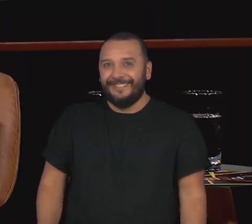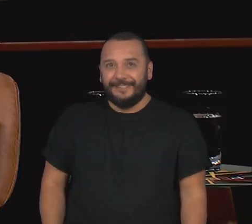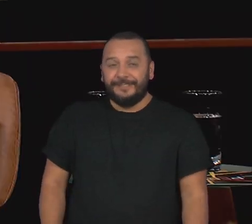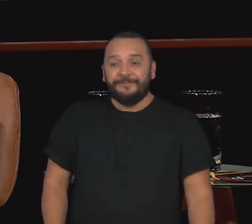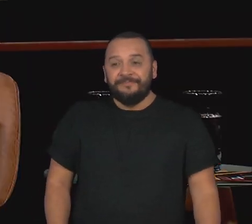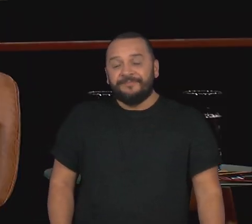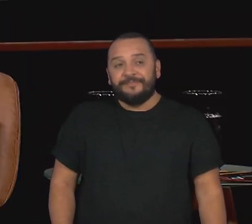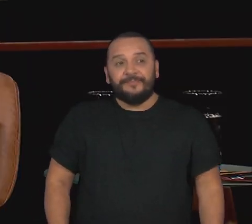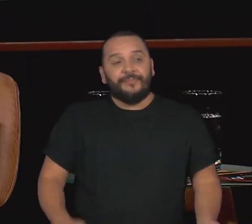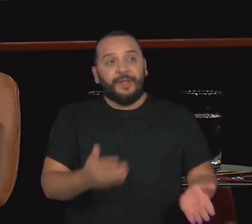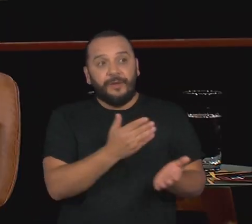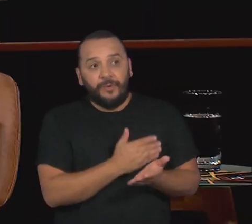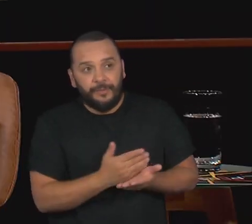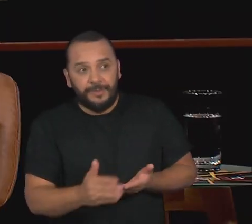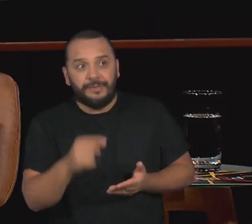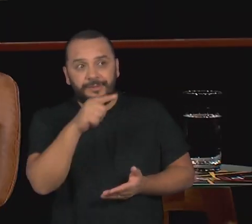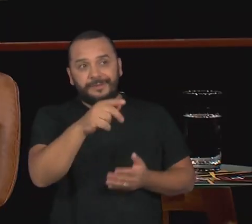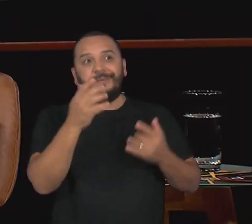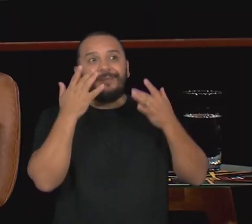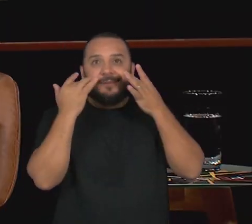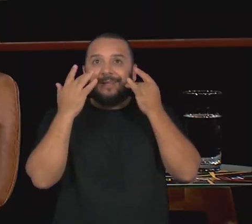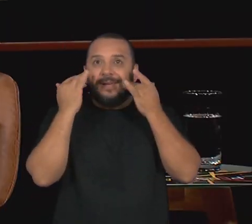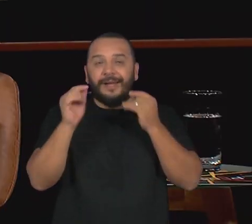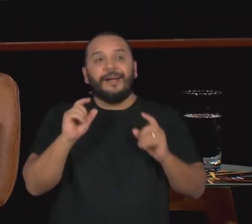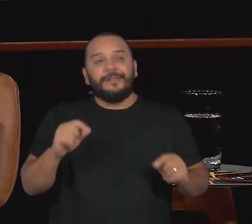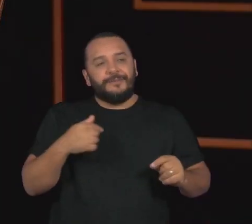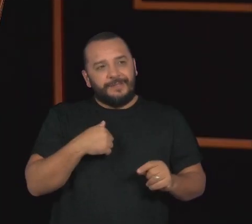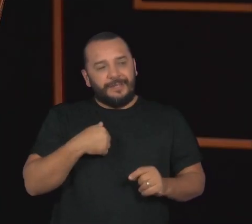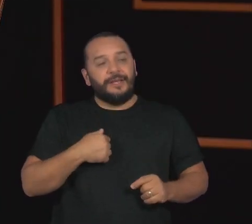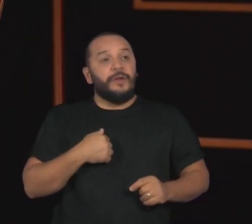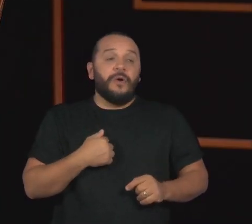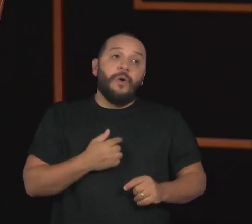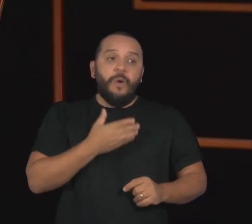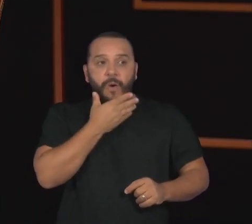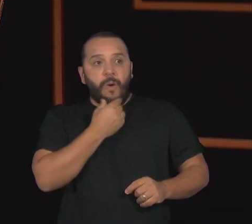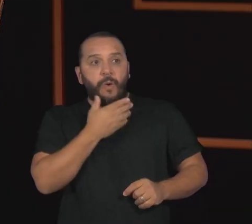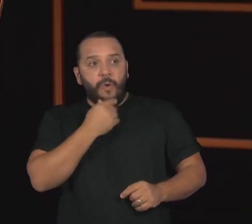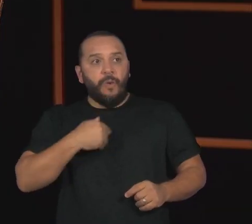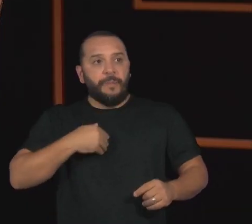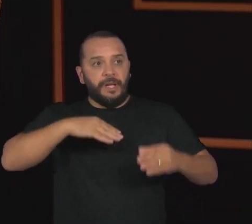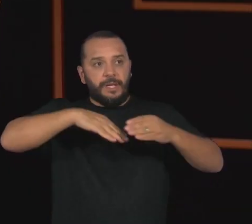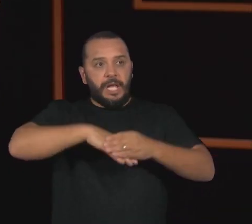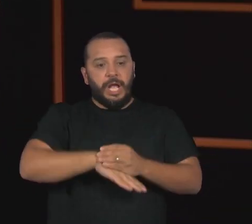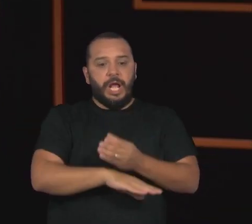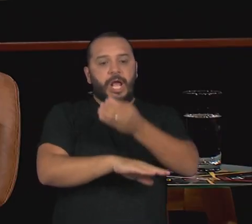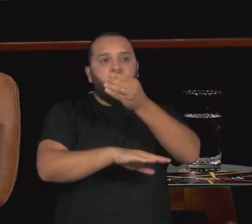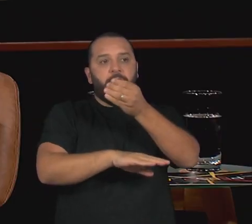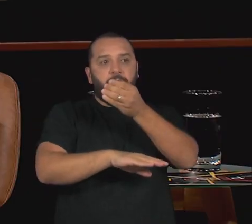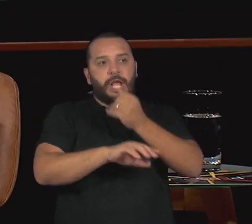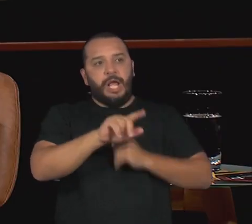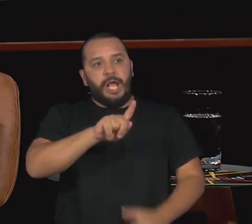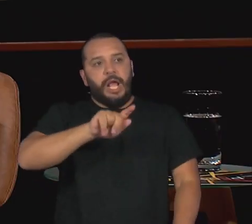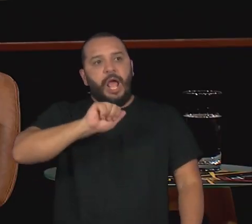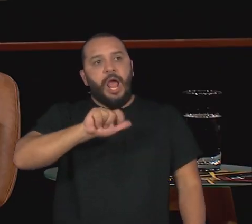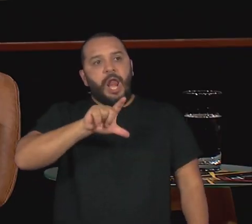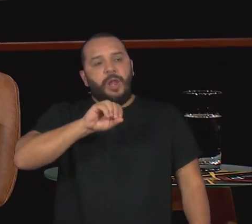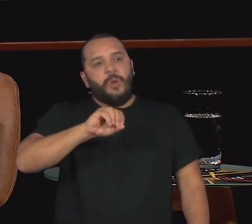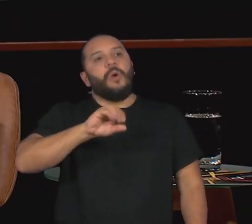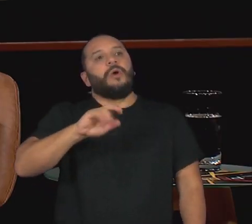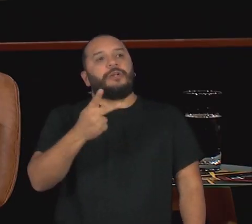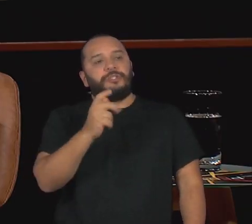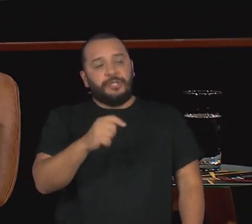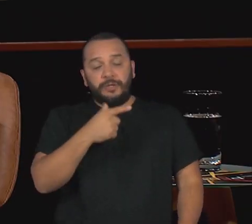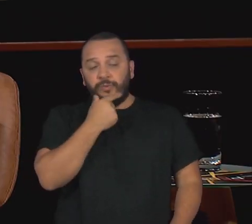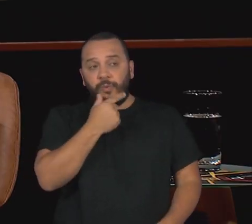Bom, aí vem a sua estreia no teatro. O Homem das Galochas, direção do saudoso, premiadíssimo Vladimir